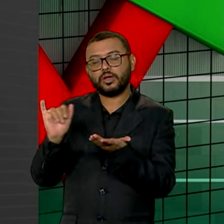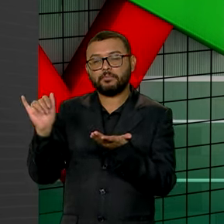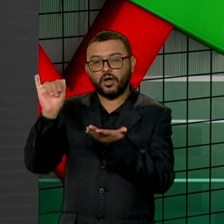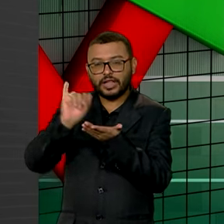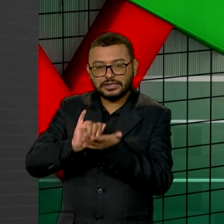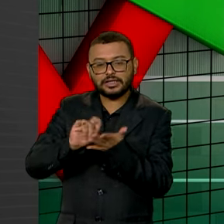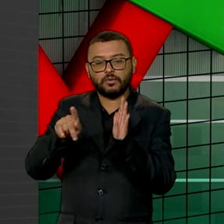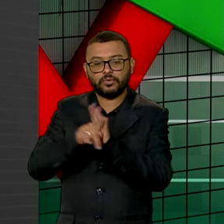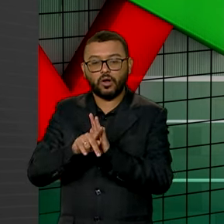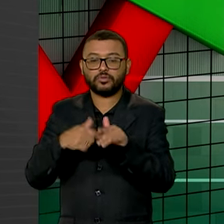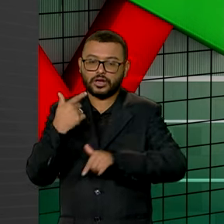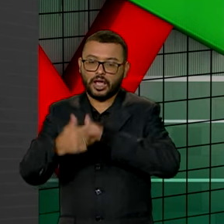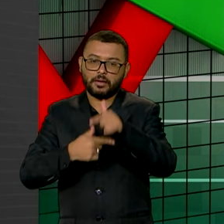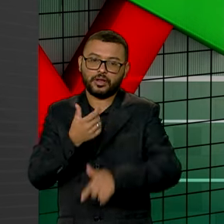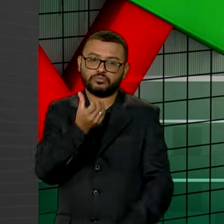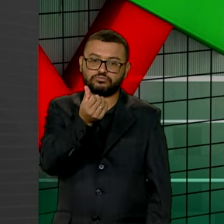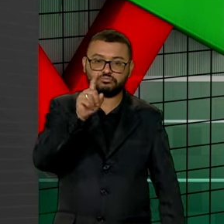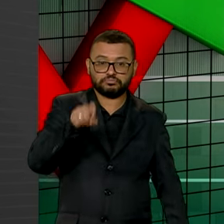serviços cresceram